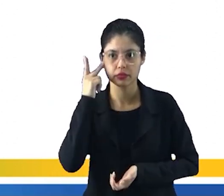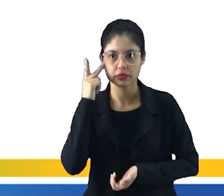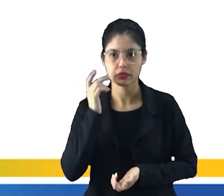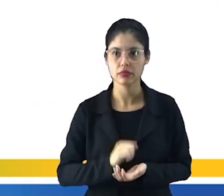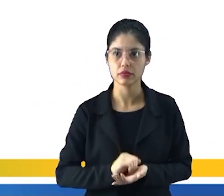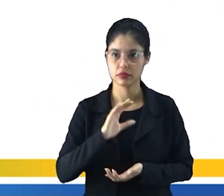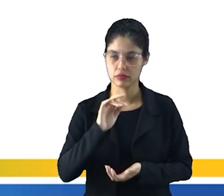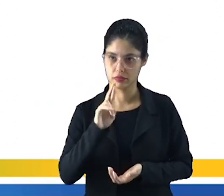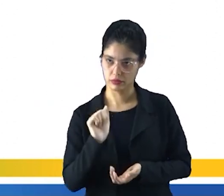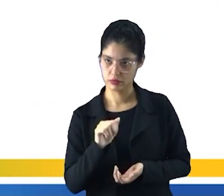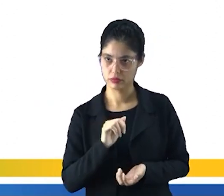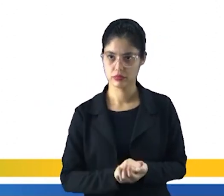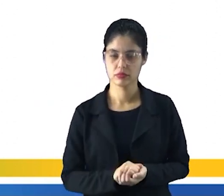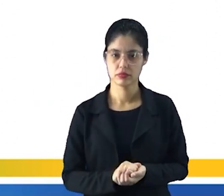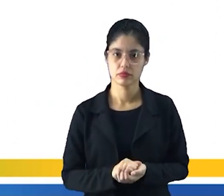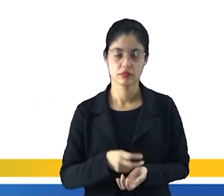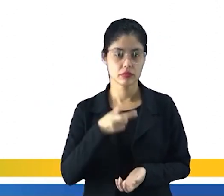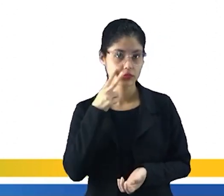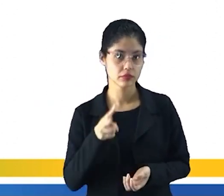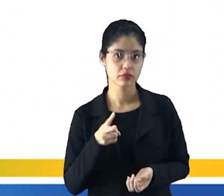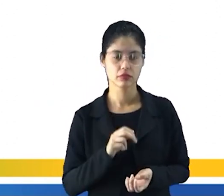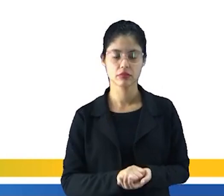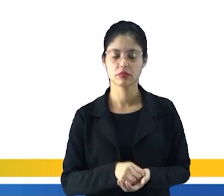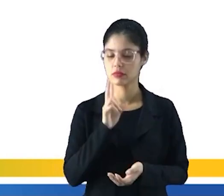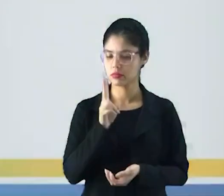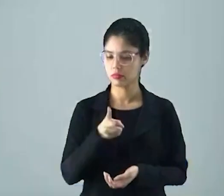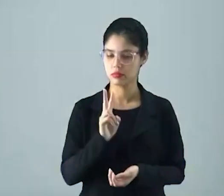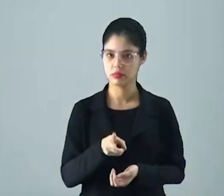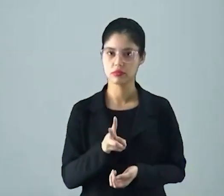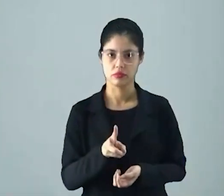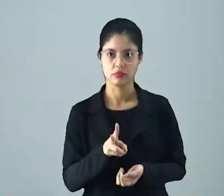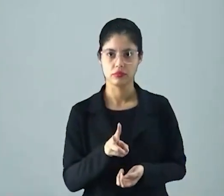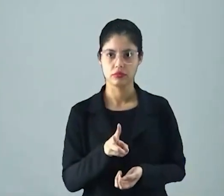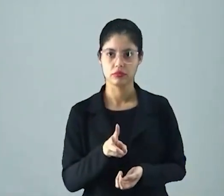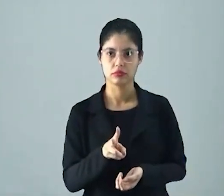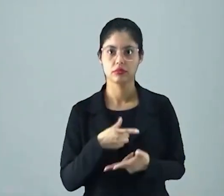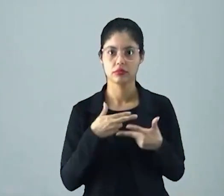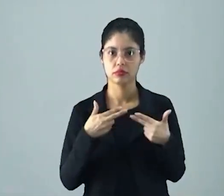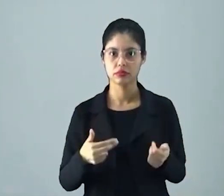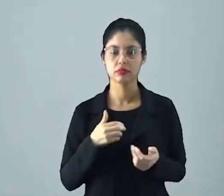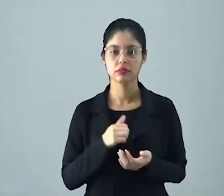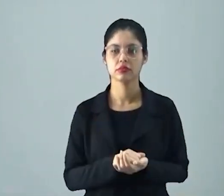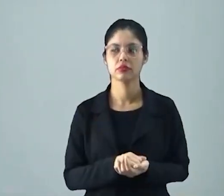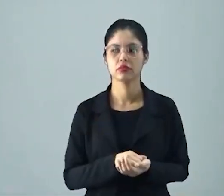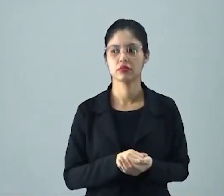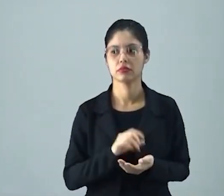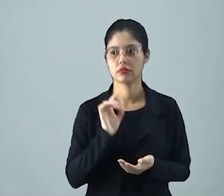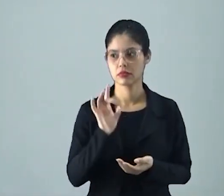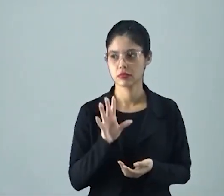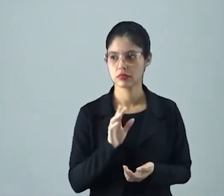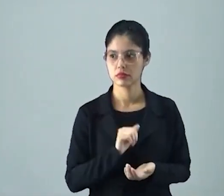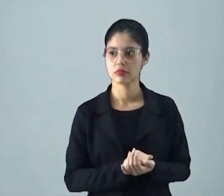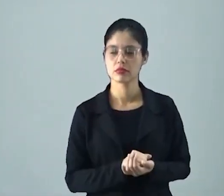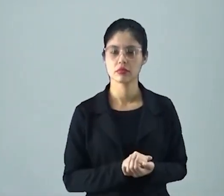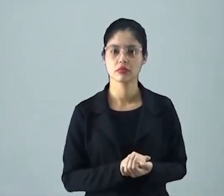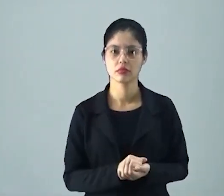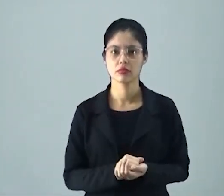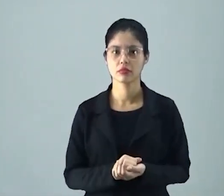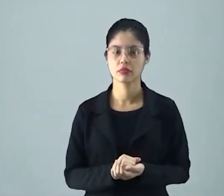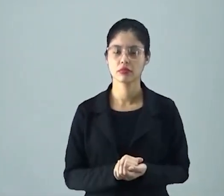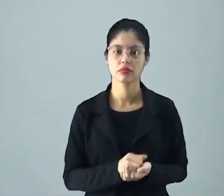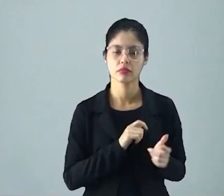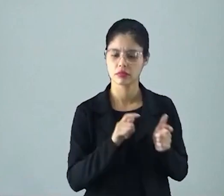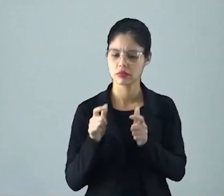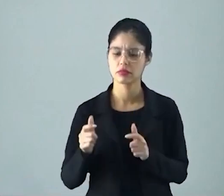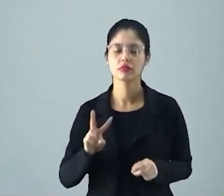Paulo, serva. Então, vejam aí que são né, o mesmo objeto, só que,